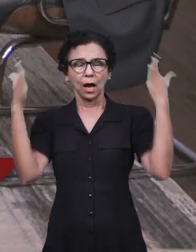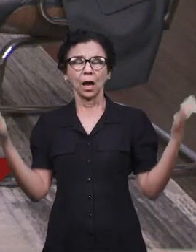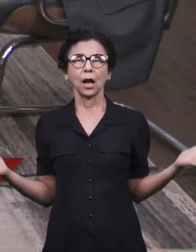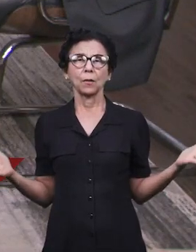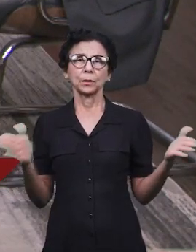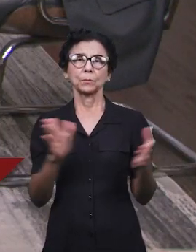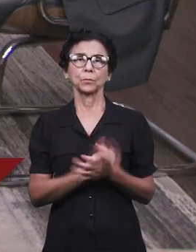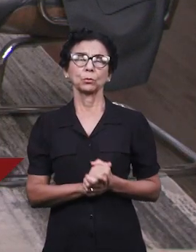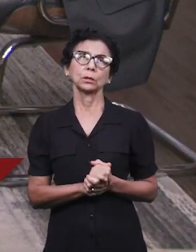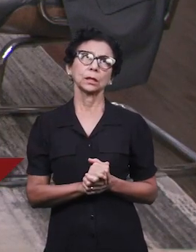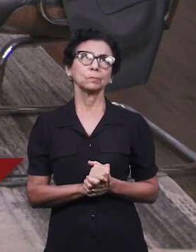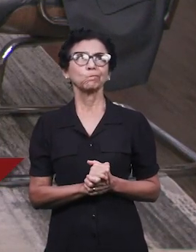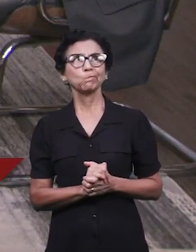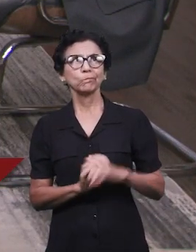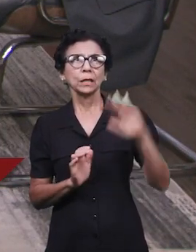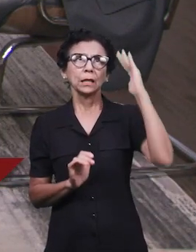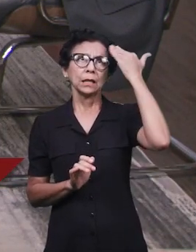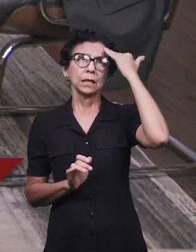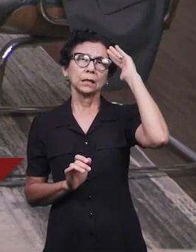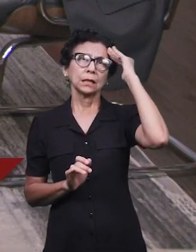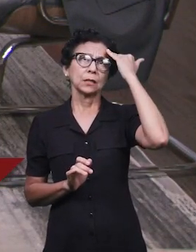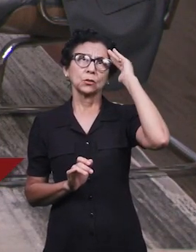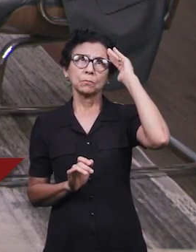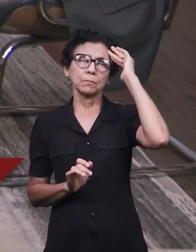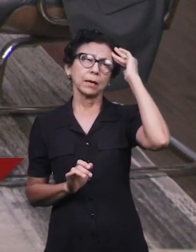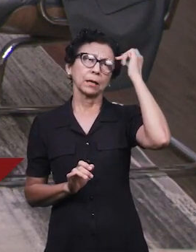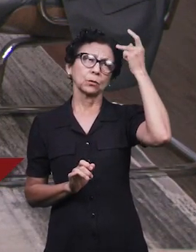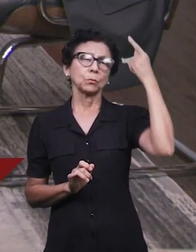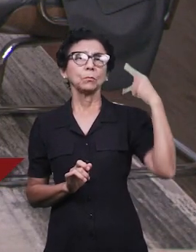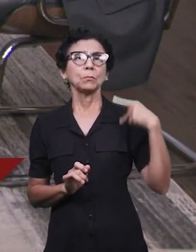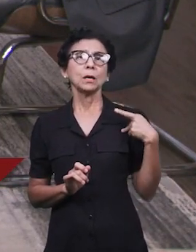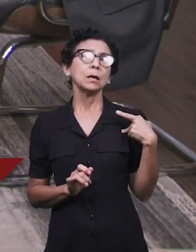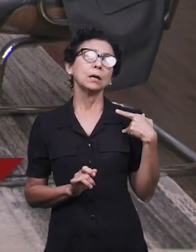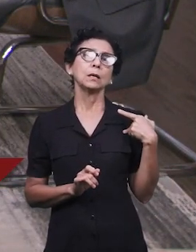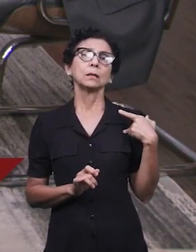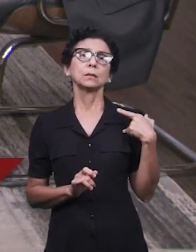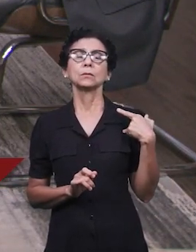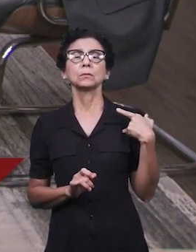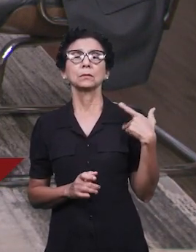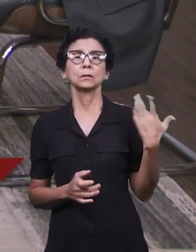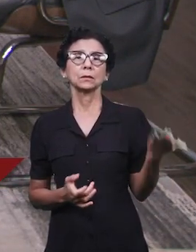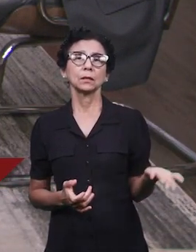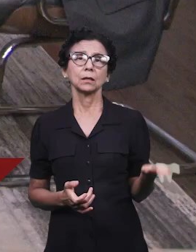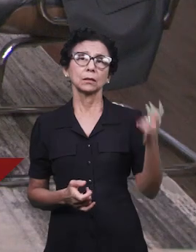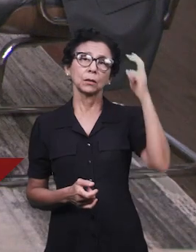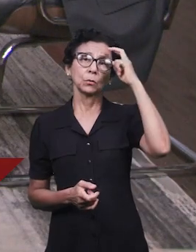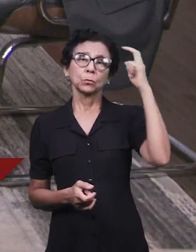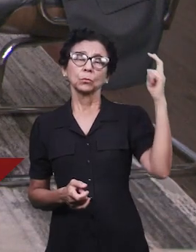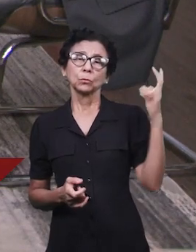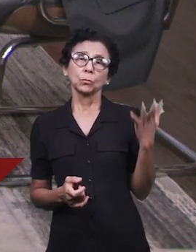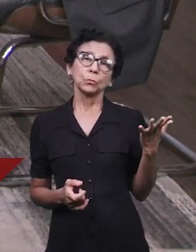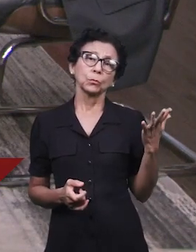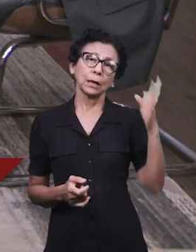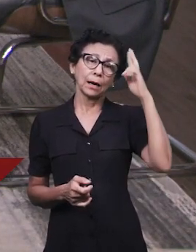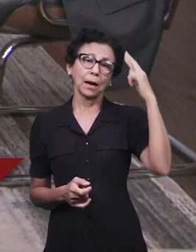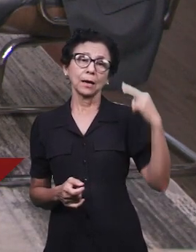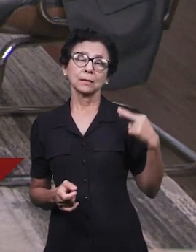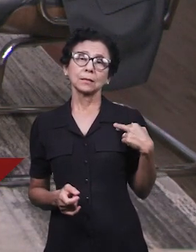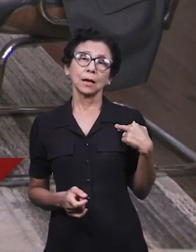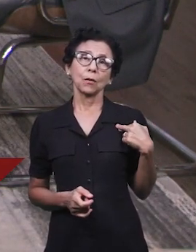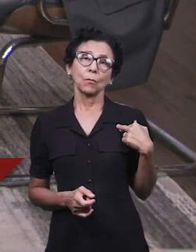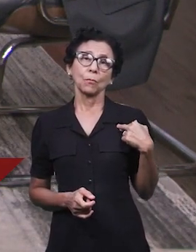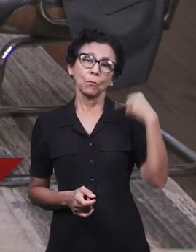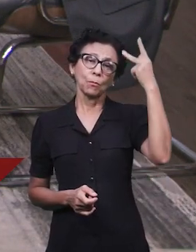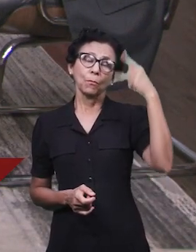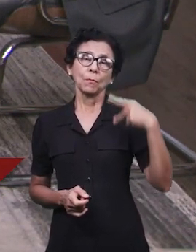capacitação humana, de cultura bíblica e etc. Depende da razão do homem. Mas revelação não. O próprio livro diz a revelação de Jesus